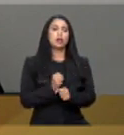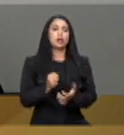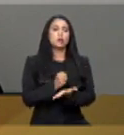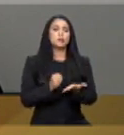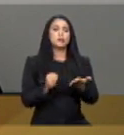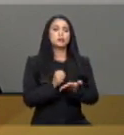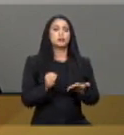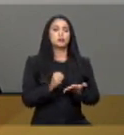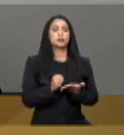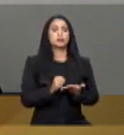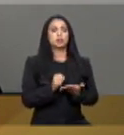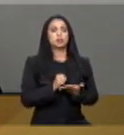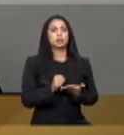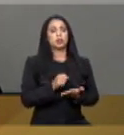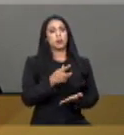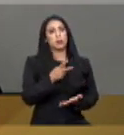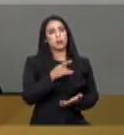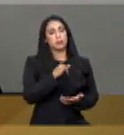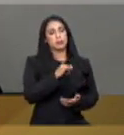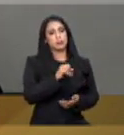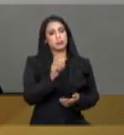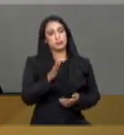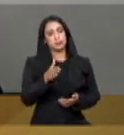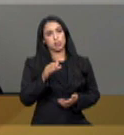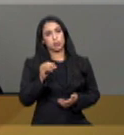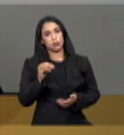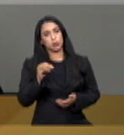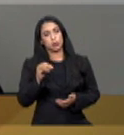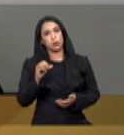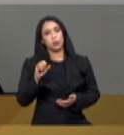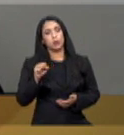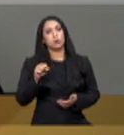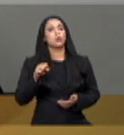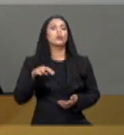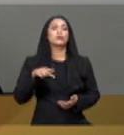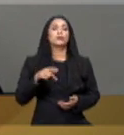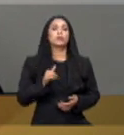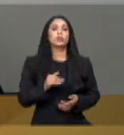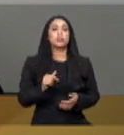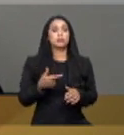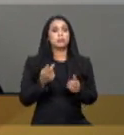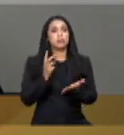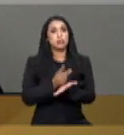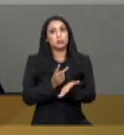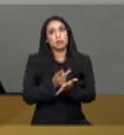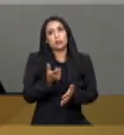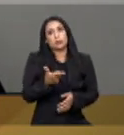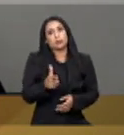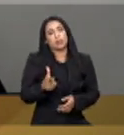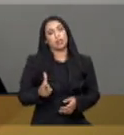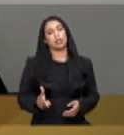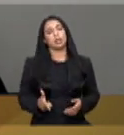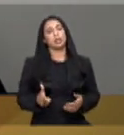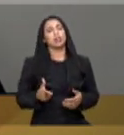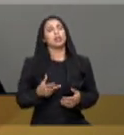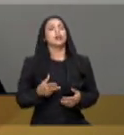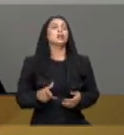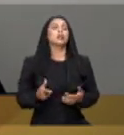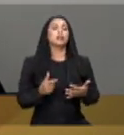PIS/COFINS, que, ainda que não tenha sido dotada de repercussão geral com os efeitos a essa